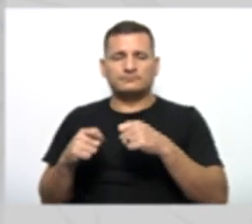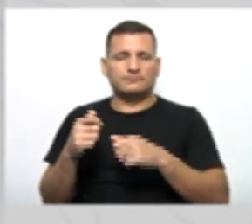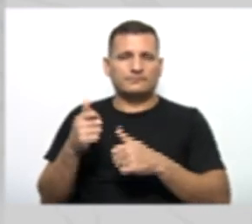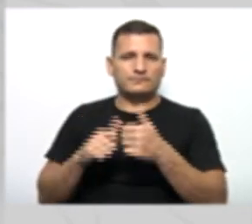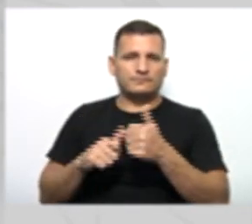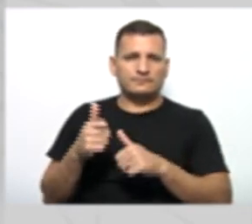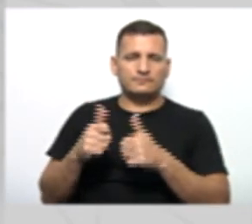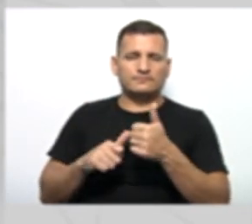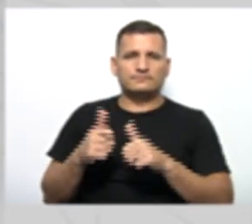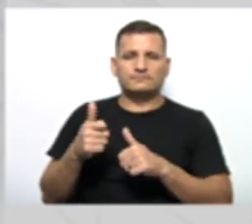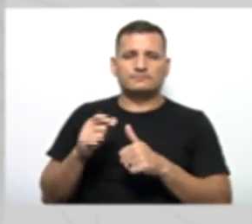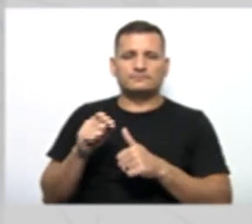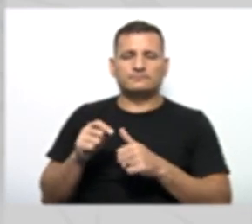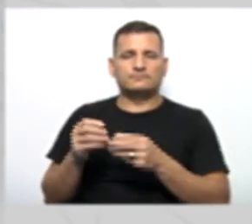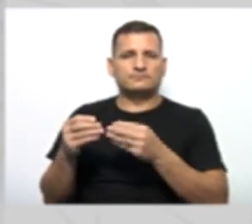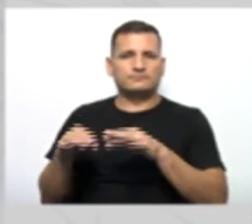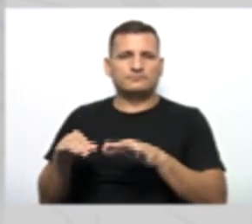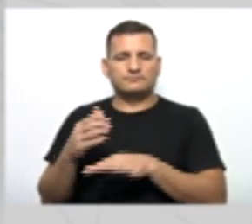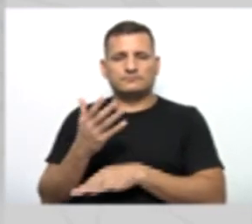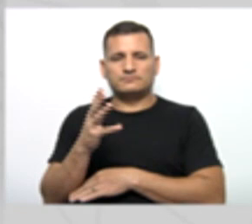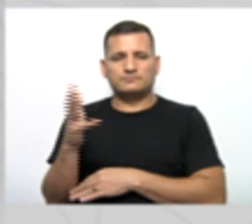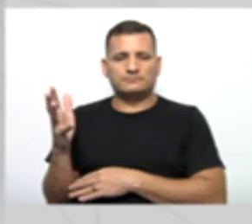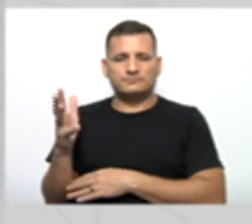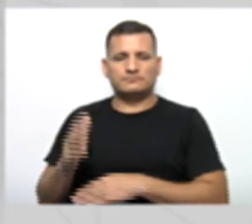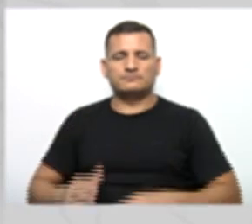impacto ambiental.